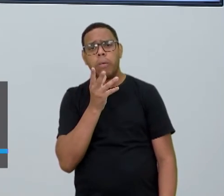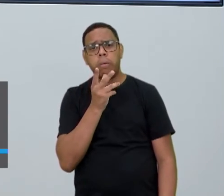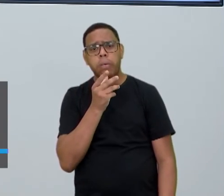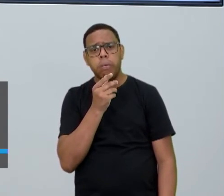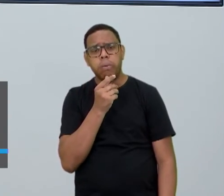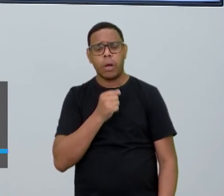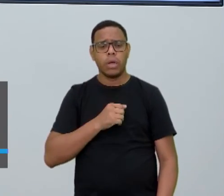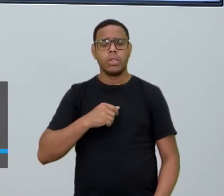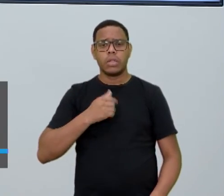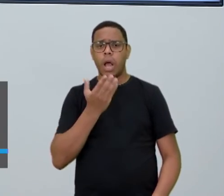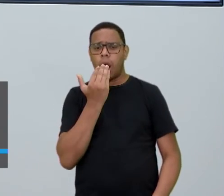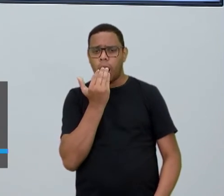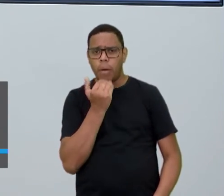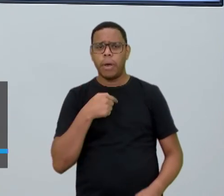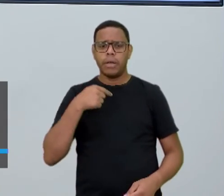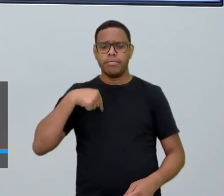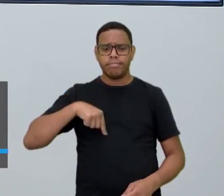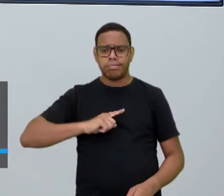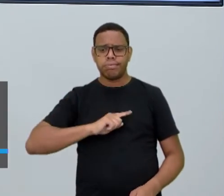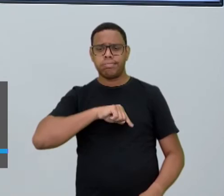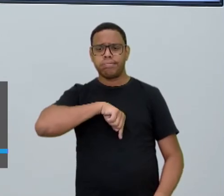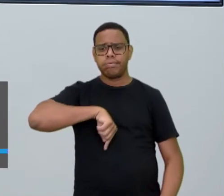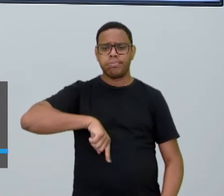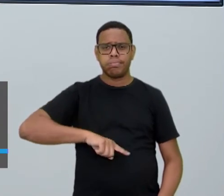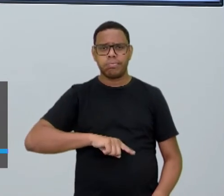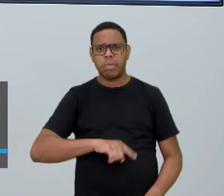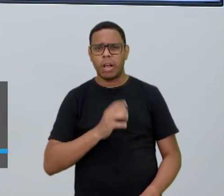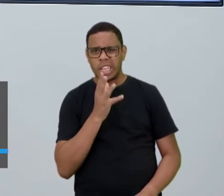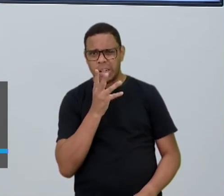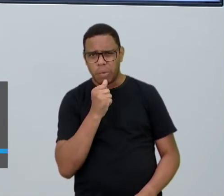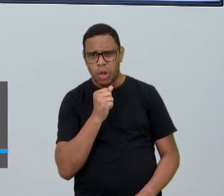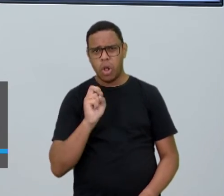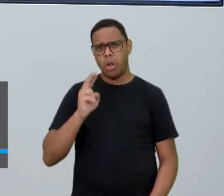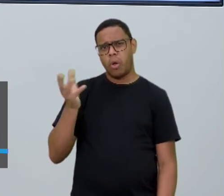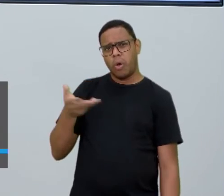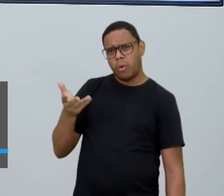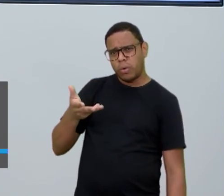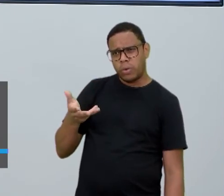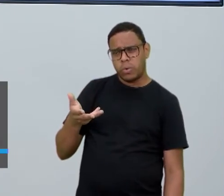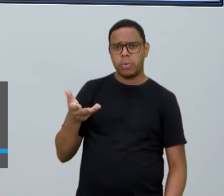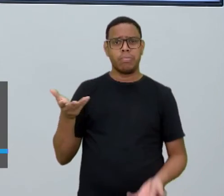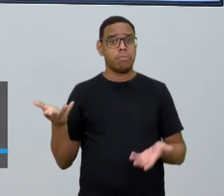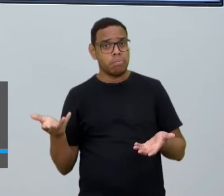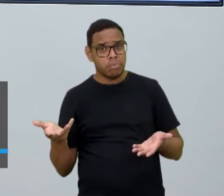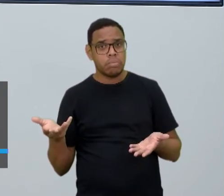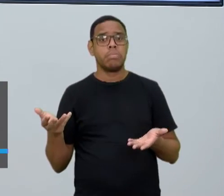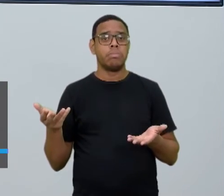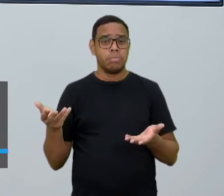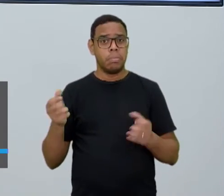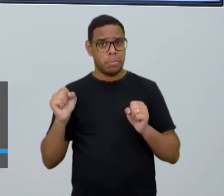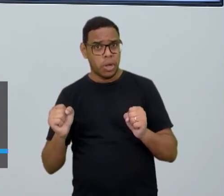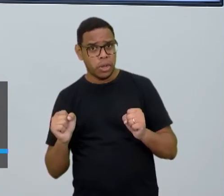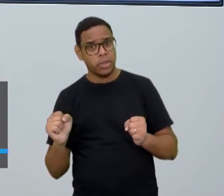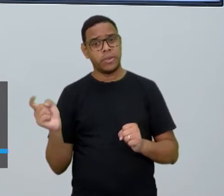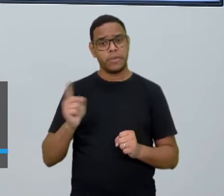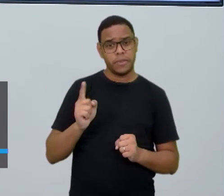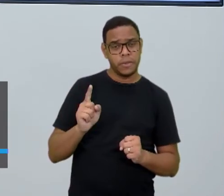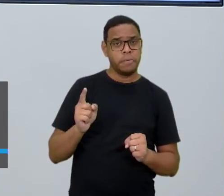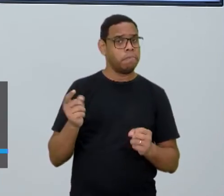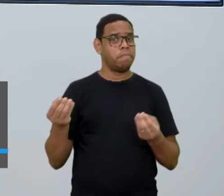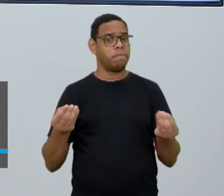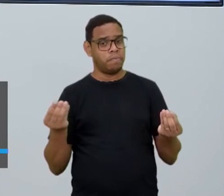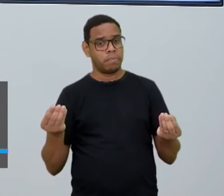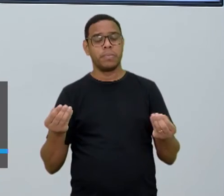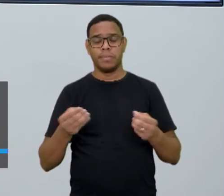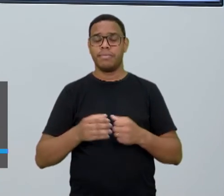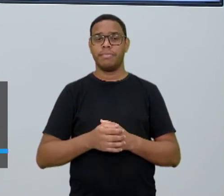de digestão, né? Como que os nossos órgãos aí são influenciados ou estão, né, sendo influenciados